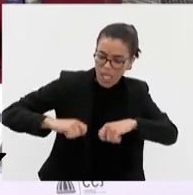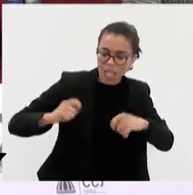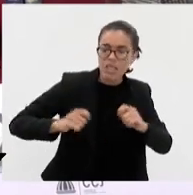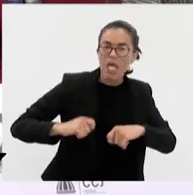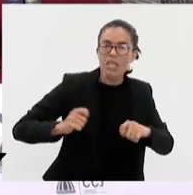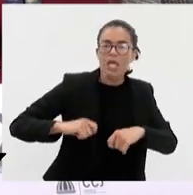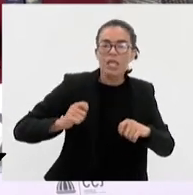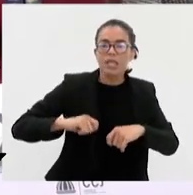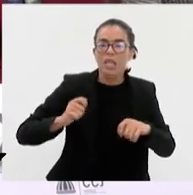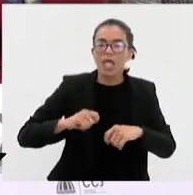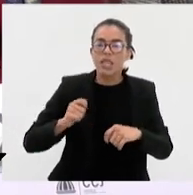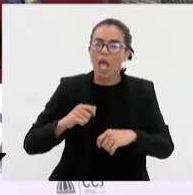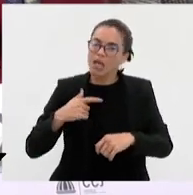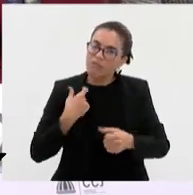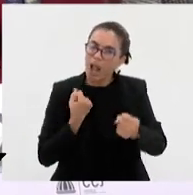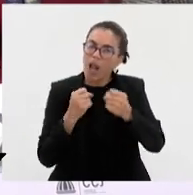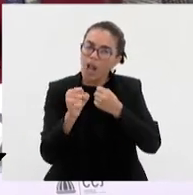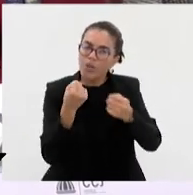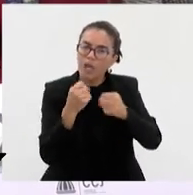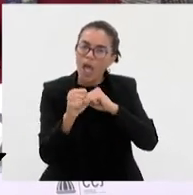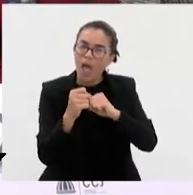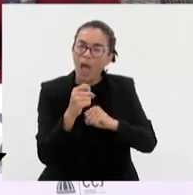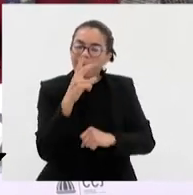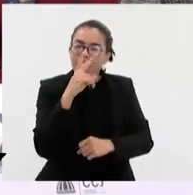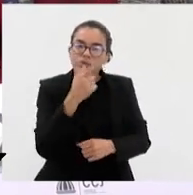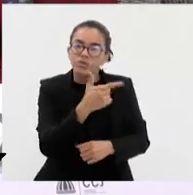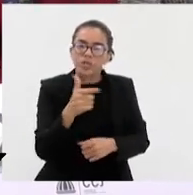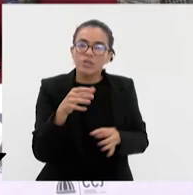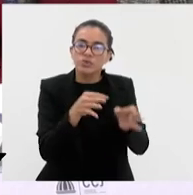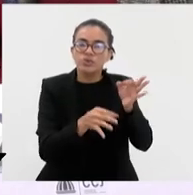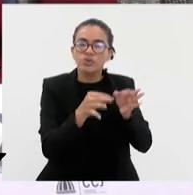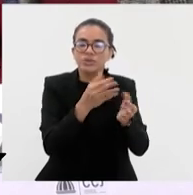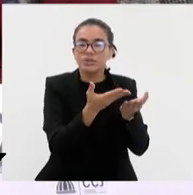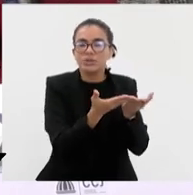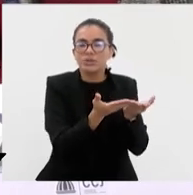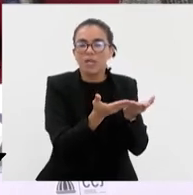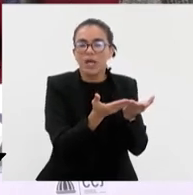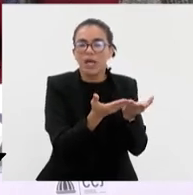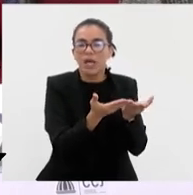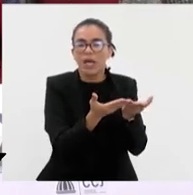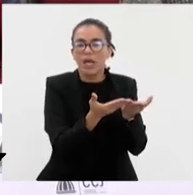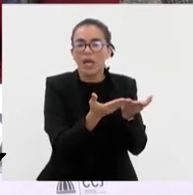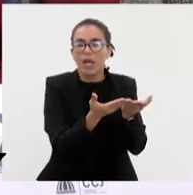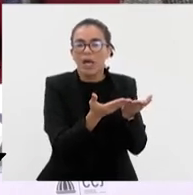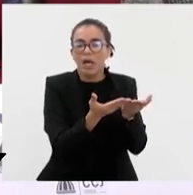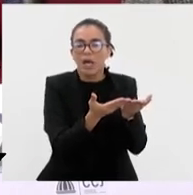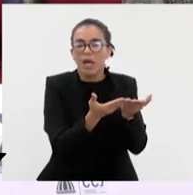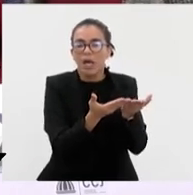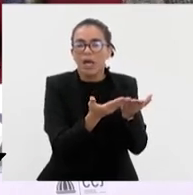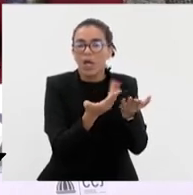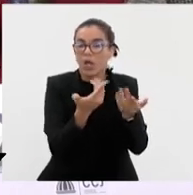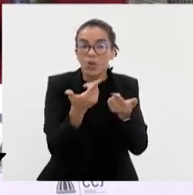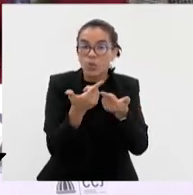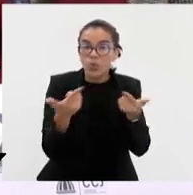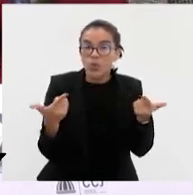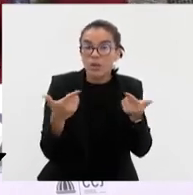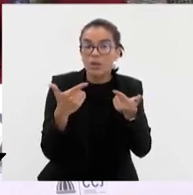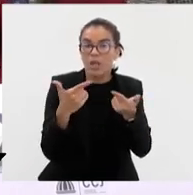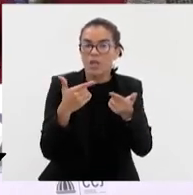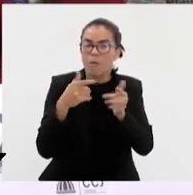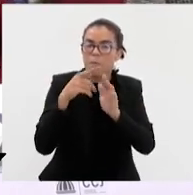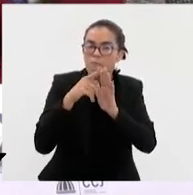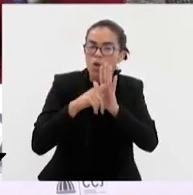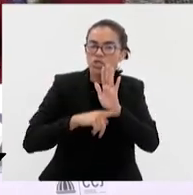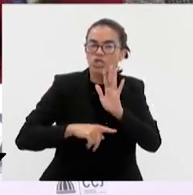lutar, vão ser injustiçadas. Enquanto nós não tivermos um projeto absolutamente